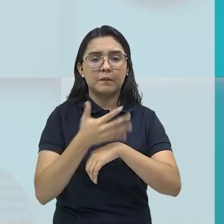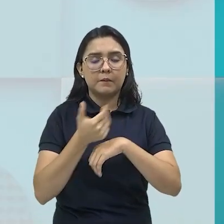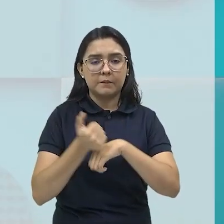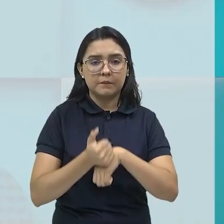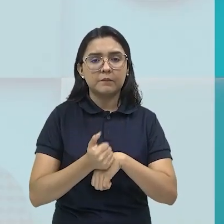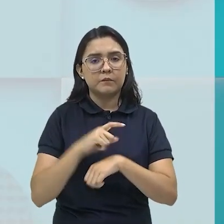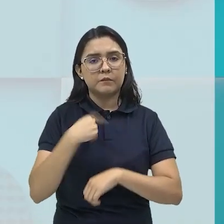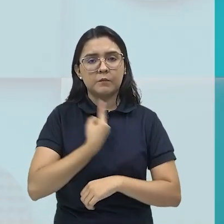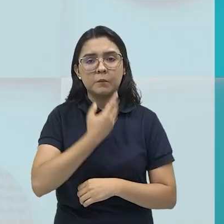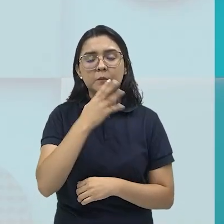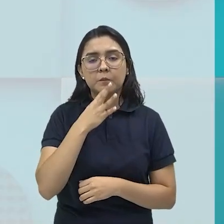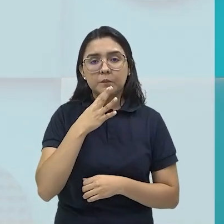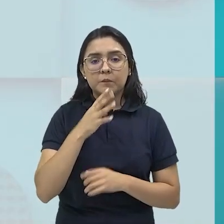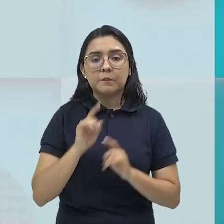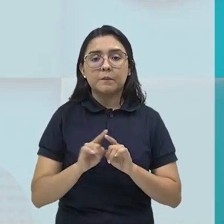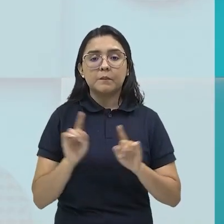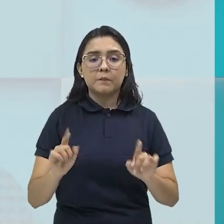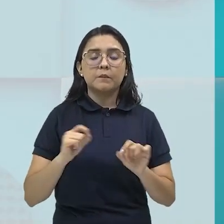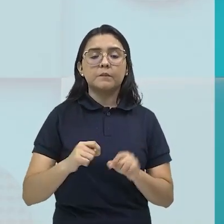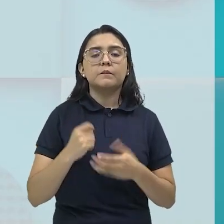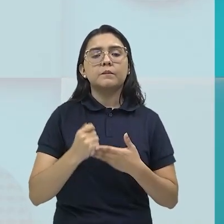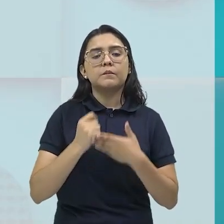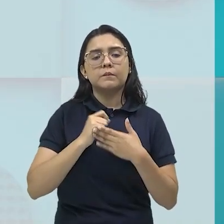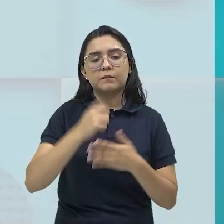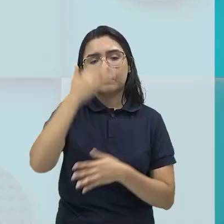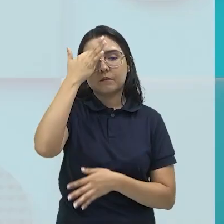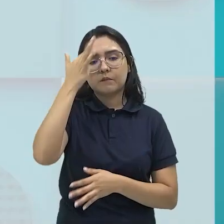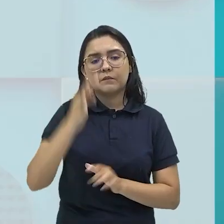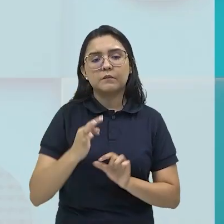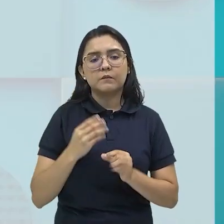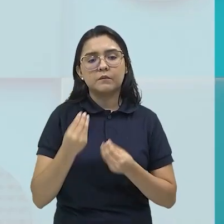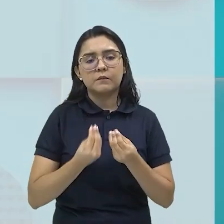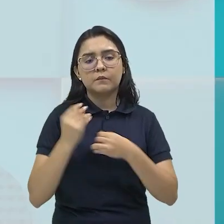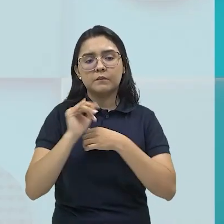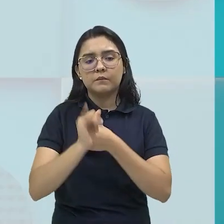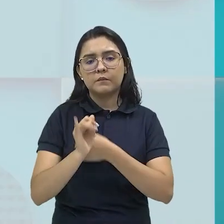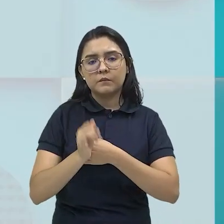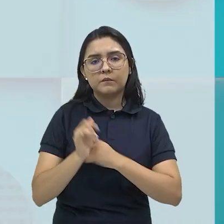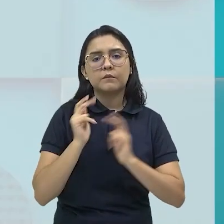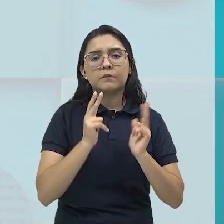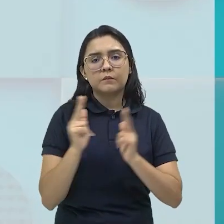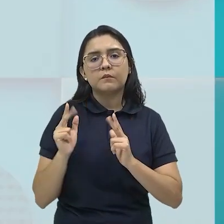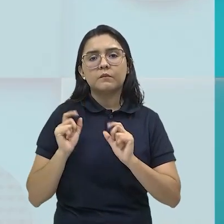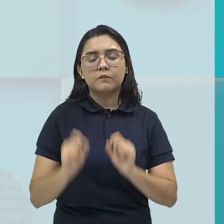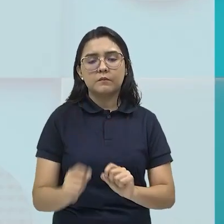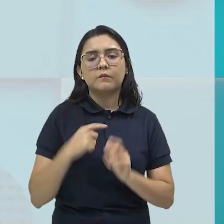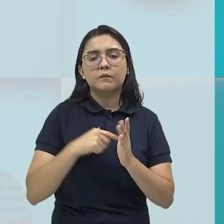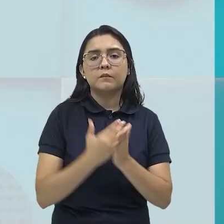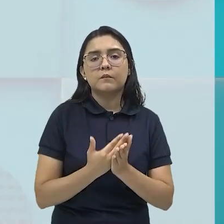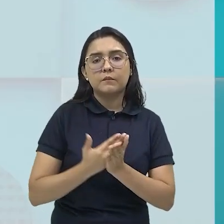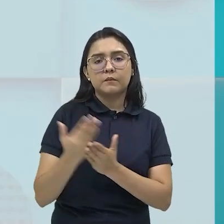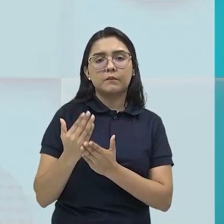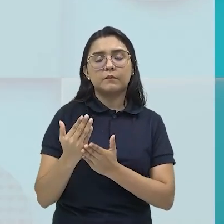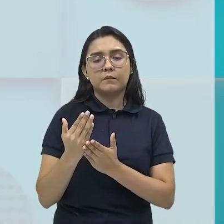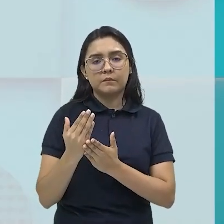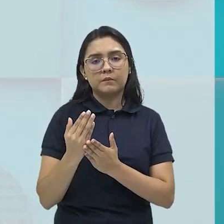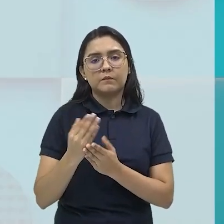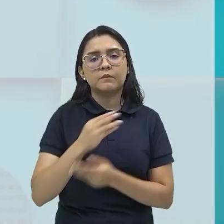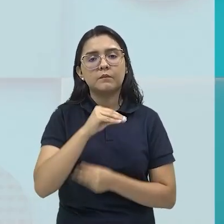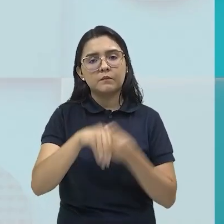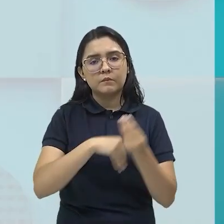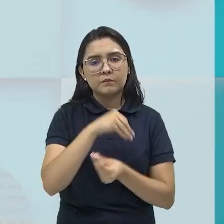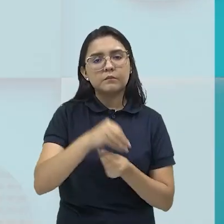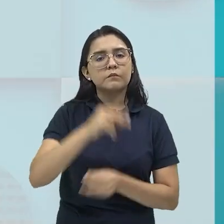que a gente já conhece, mas ajuda a entender um pouquinho de como a crônica de aventura vai surgir, vai misturando um pouquinho